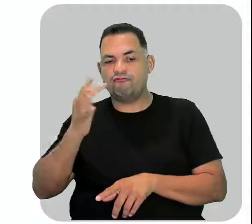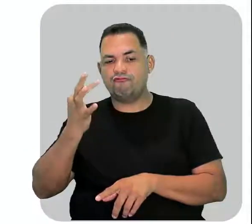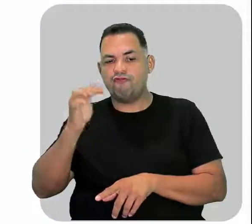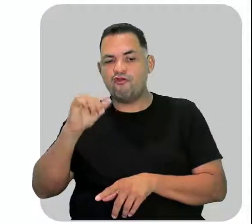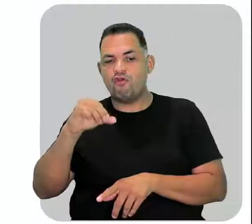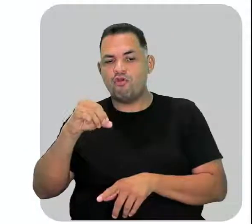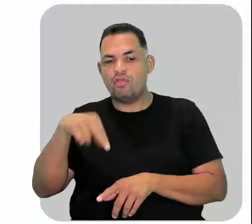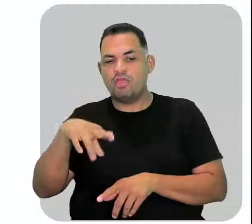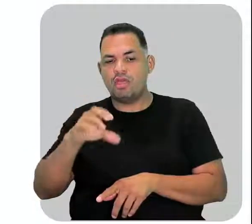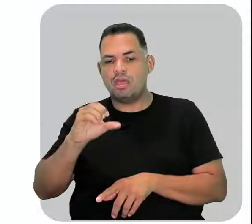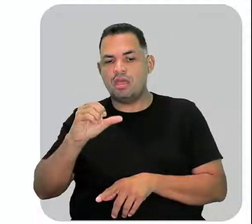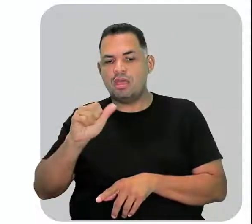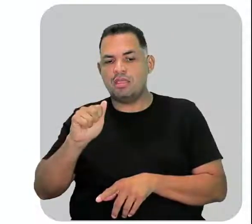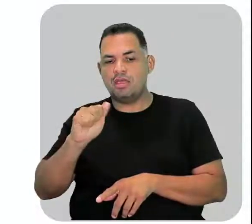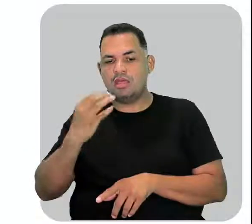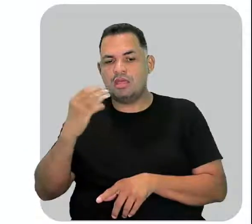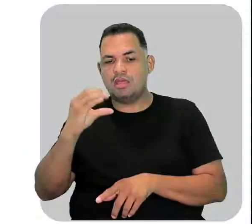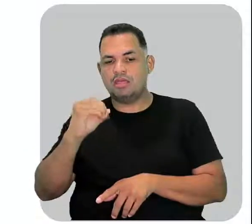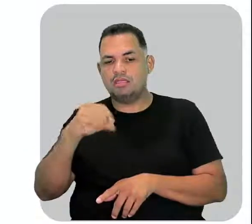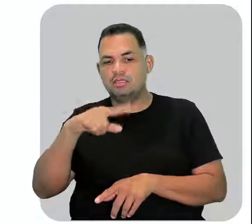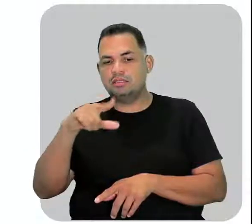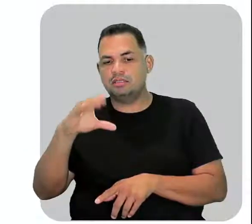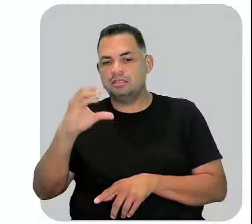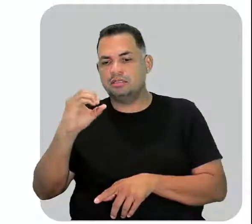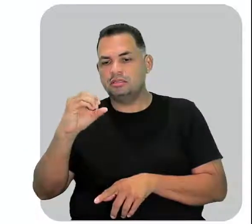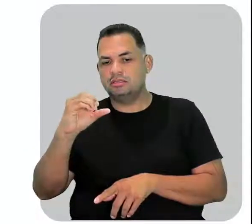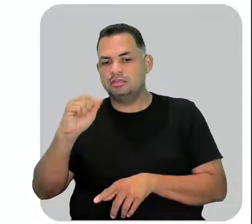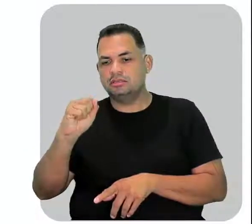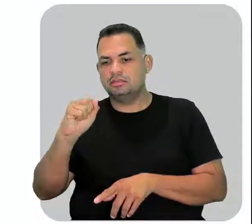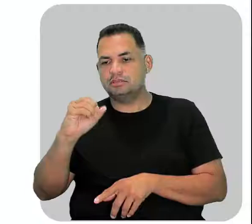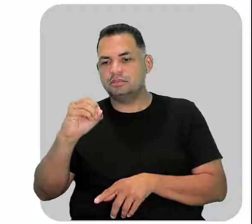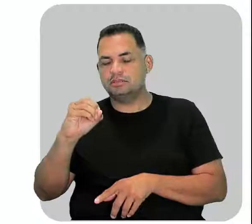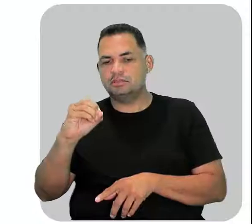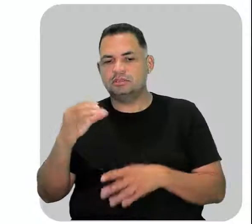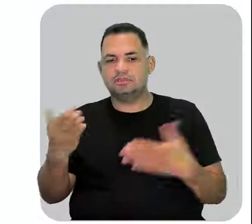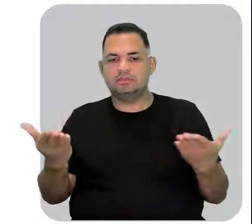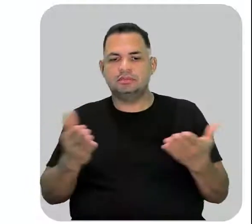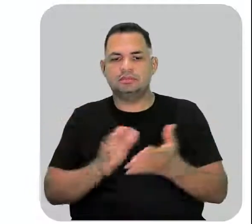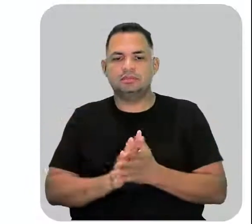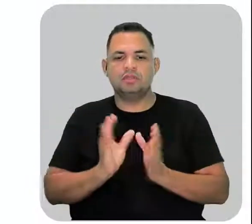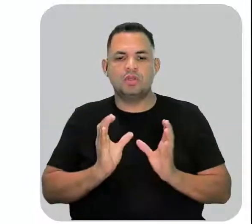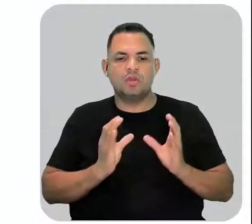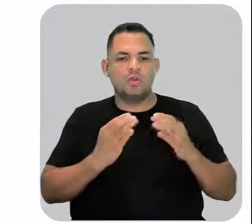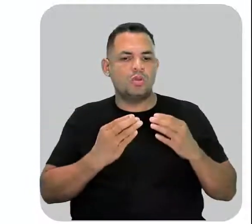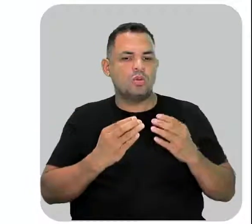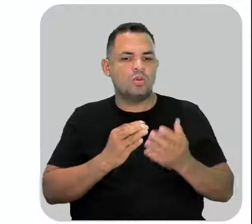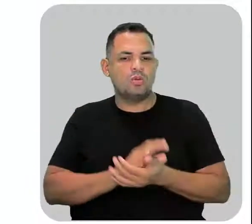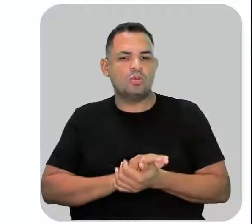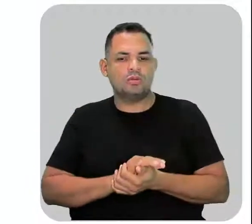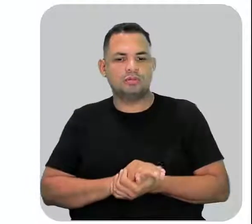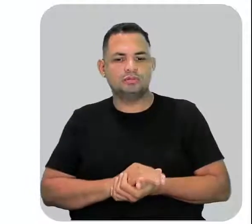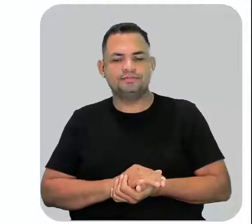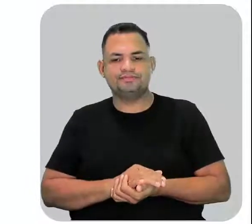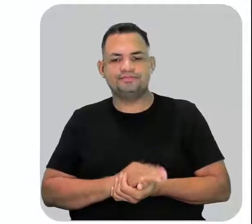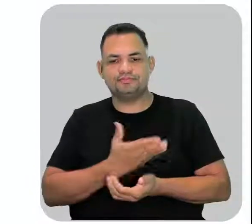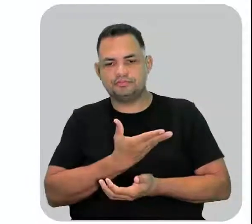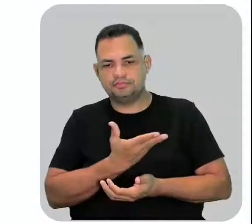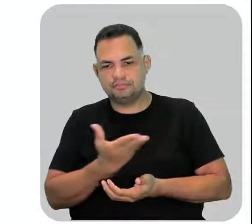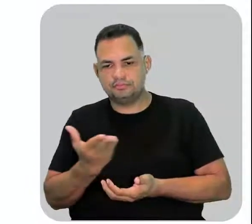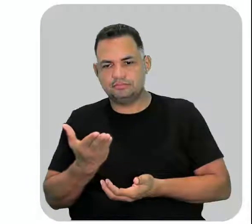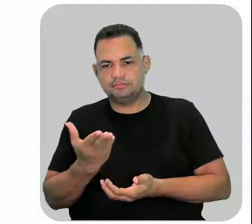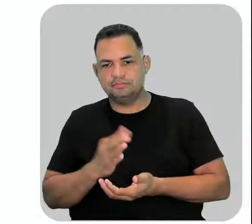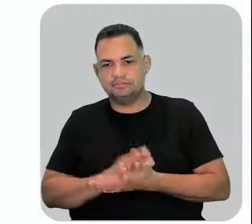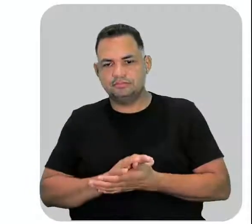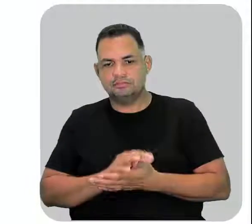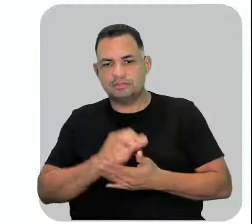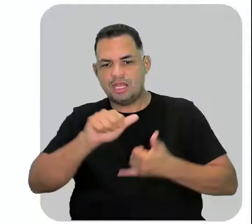esse alcano vai reagir com o ácido sulfúrico e aí o grupo sulfônico,